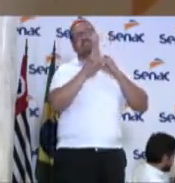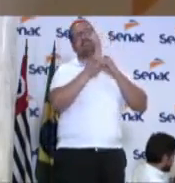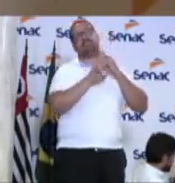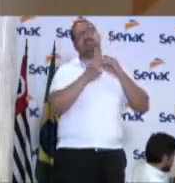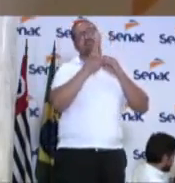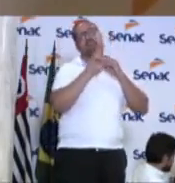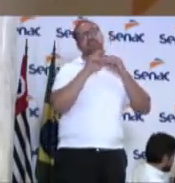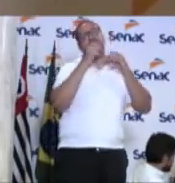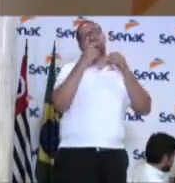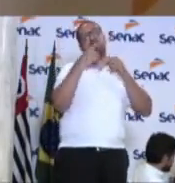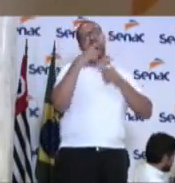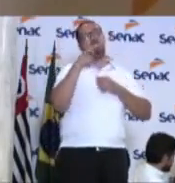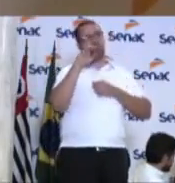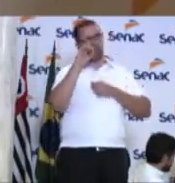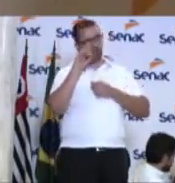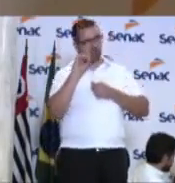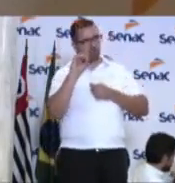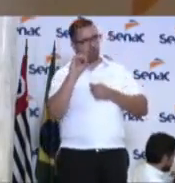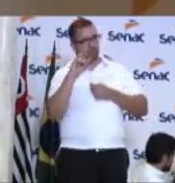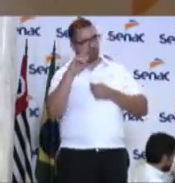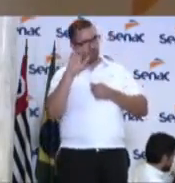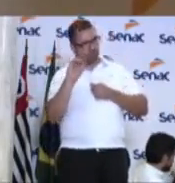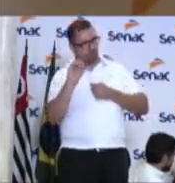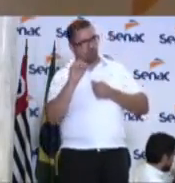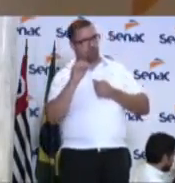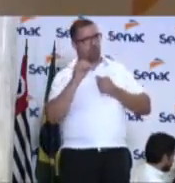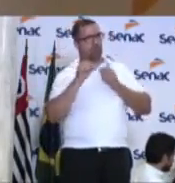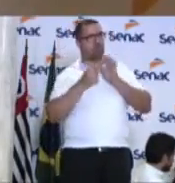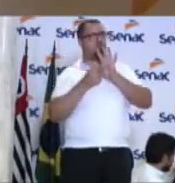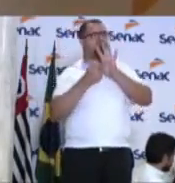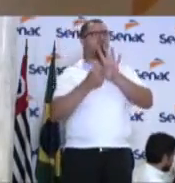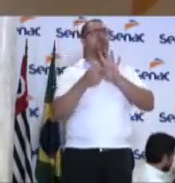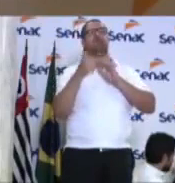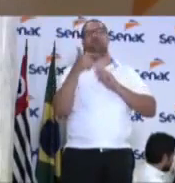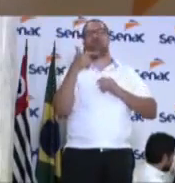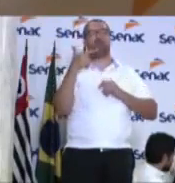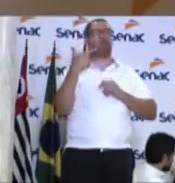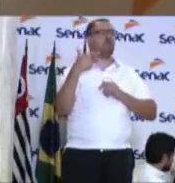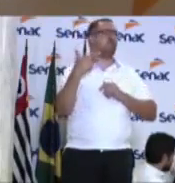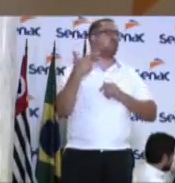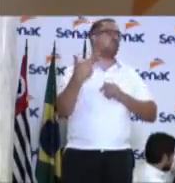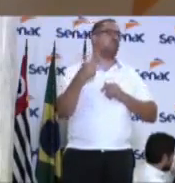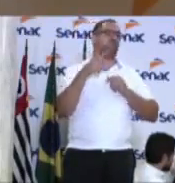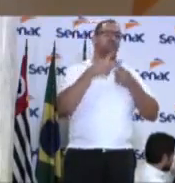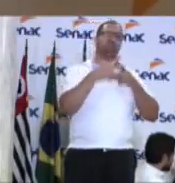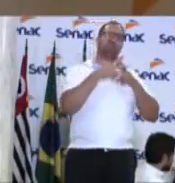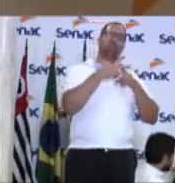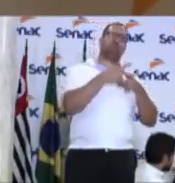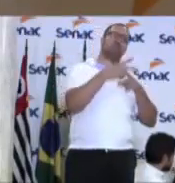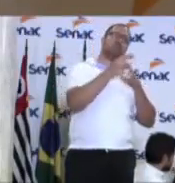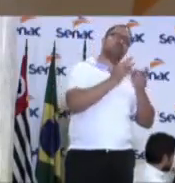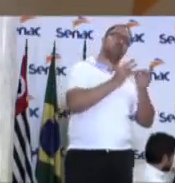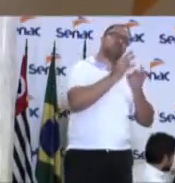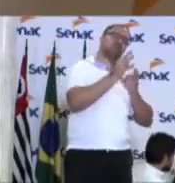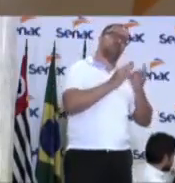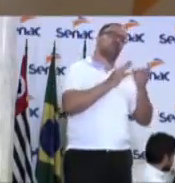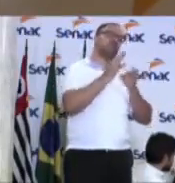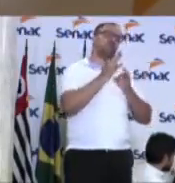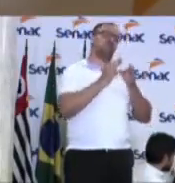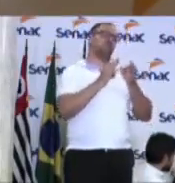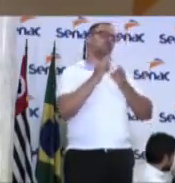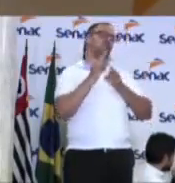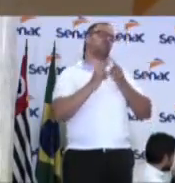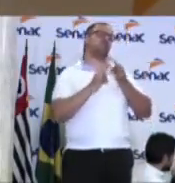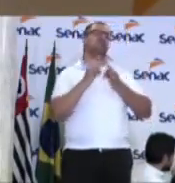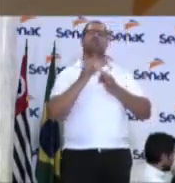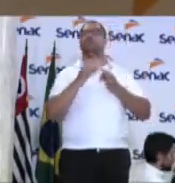mostrar o Polo, criar o desejo, mostrar um pouquinho dele, sem ter o carro, porque o carro não tinha sido fabricado ainda aqui, não tinha nenhum protótipo. Quer dizer, existia protótipos dele,